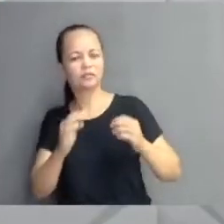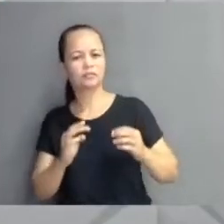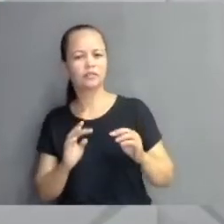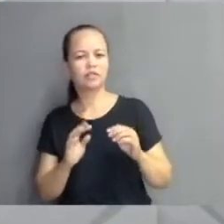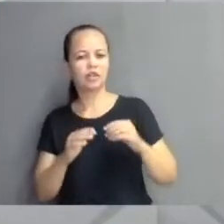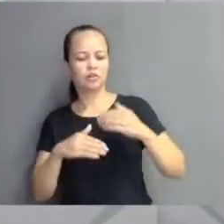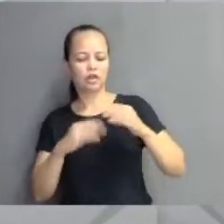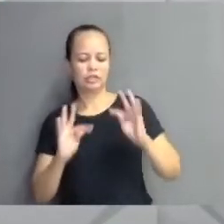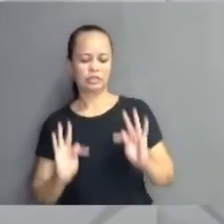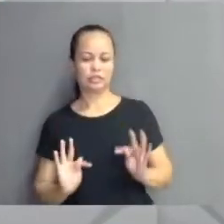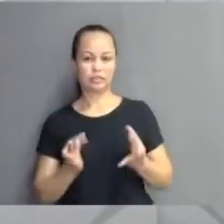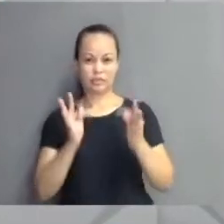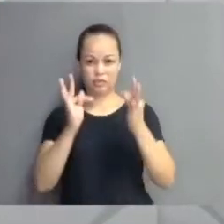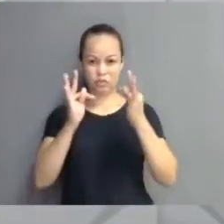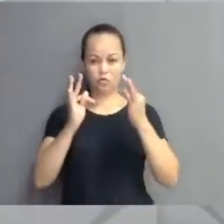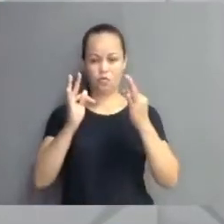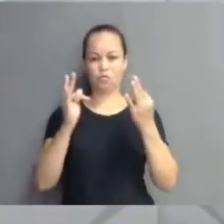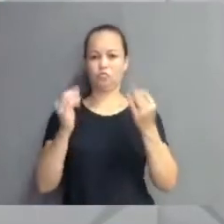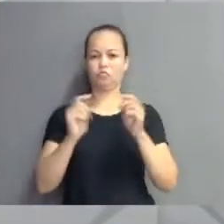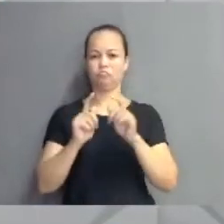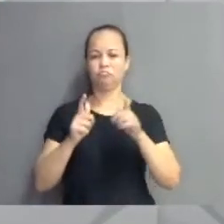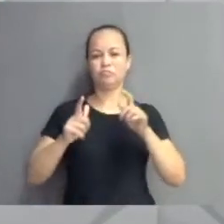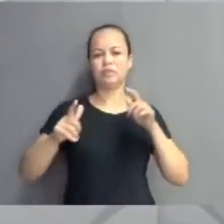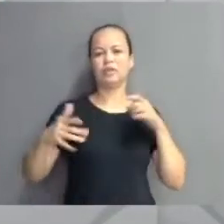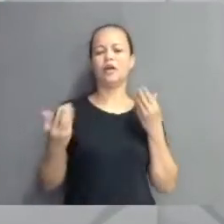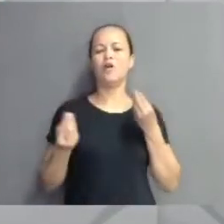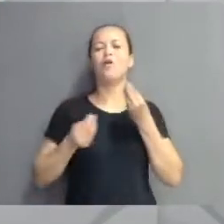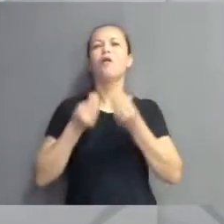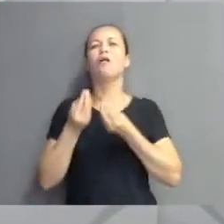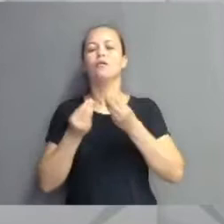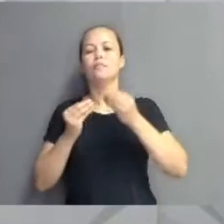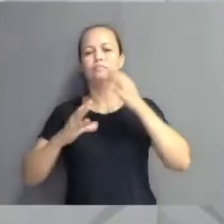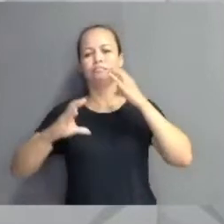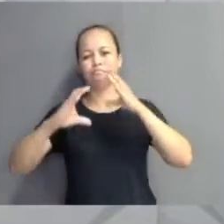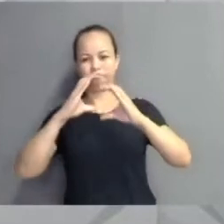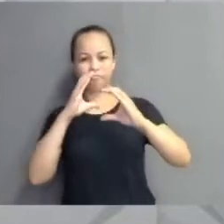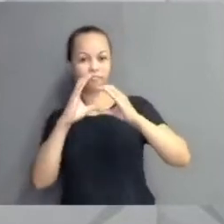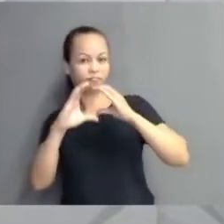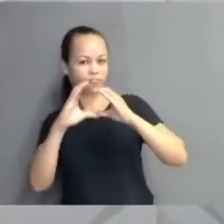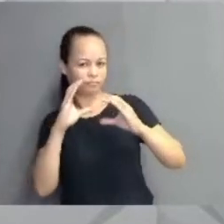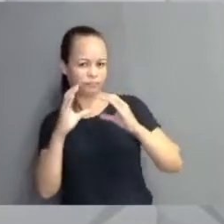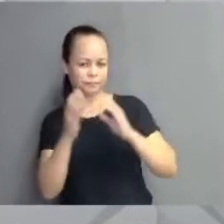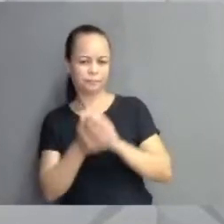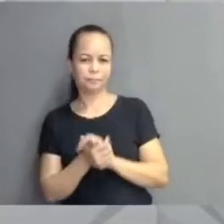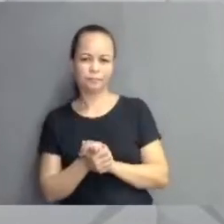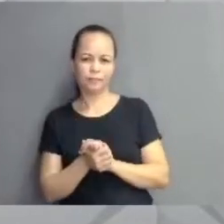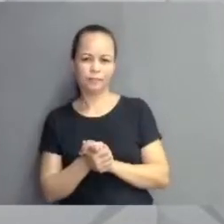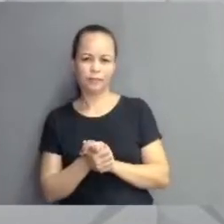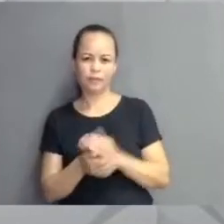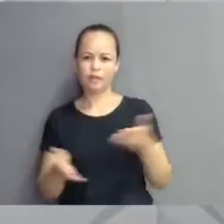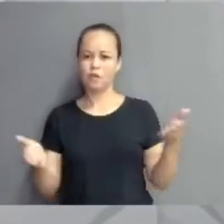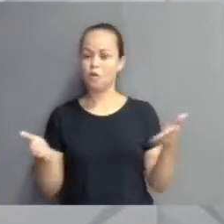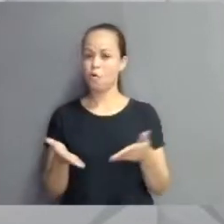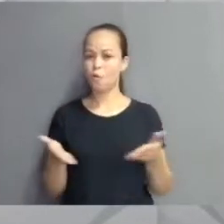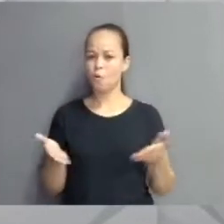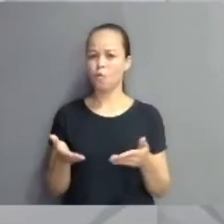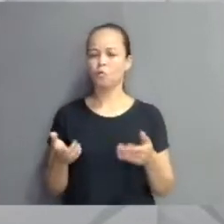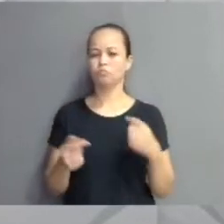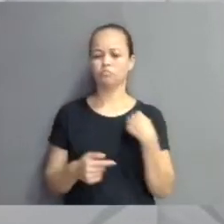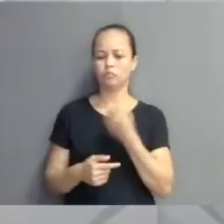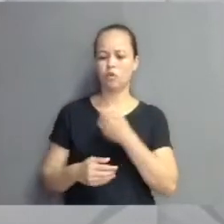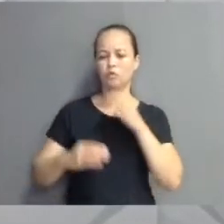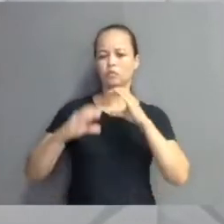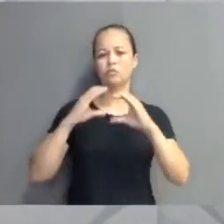foi começamos a ter novas formas de se comunicar e olha 11 nós nos comunicamos